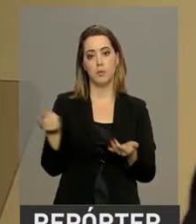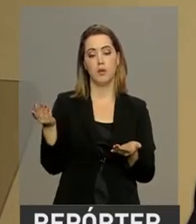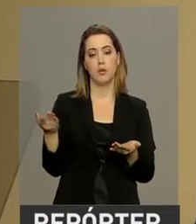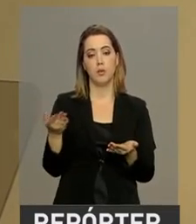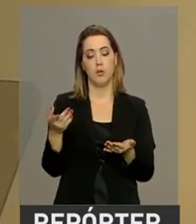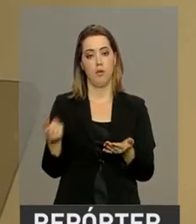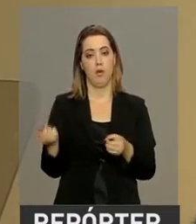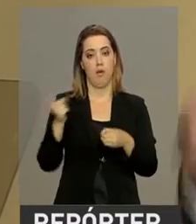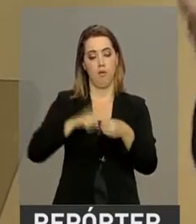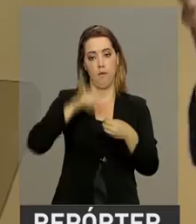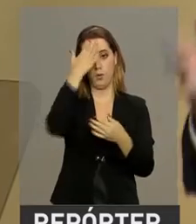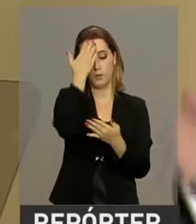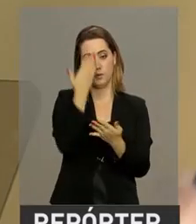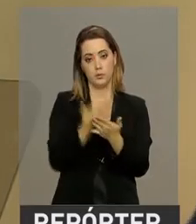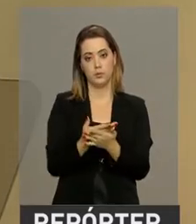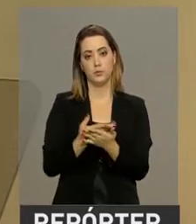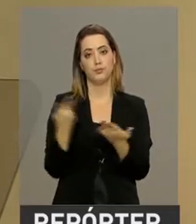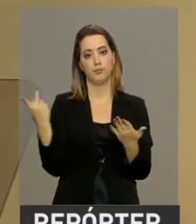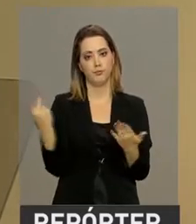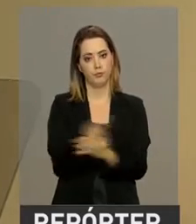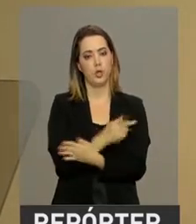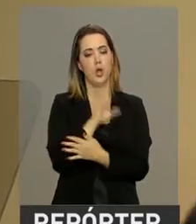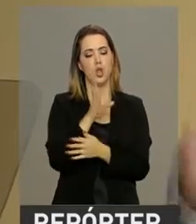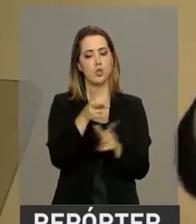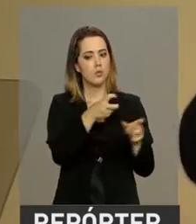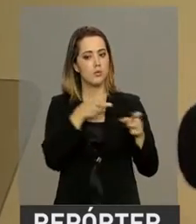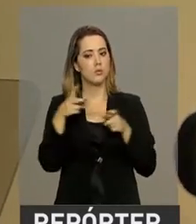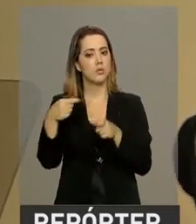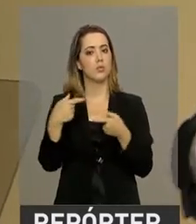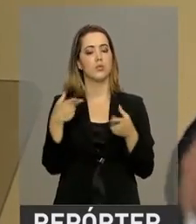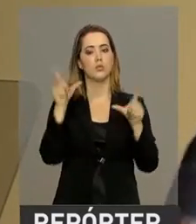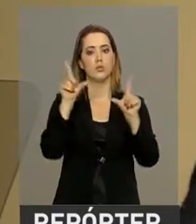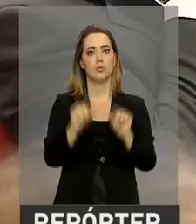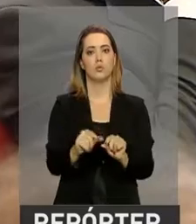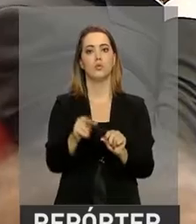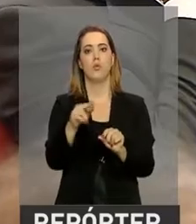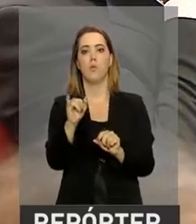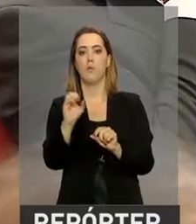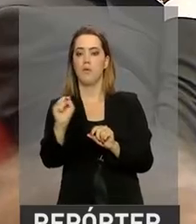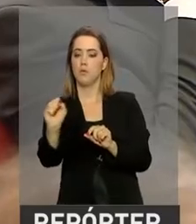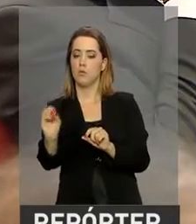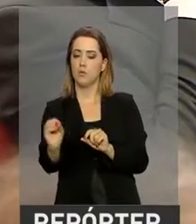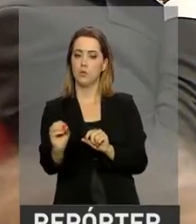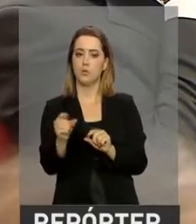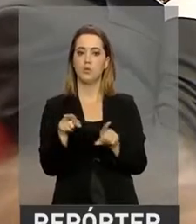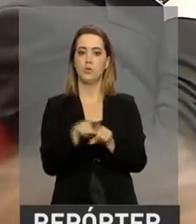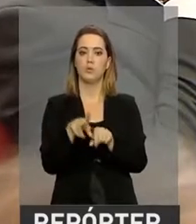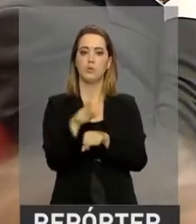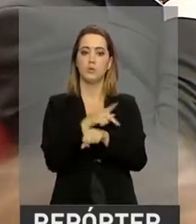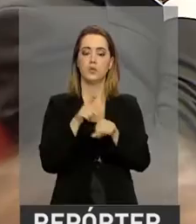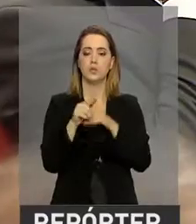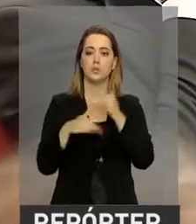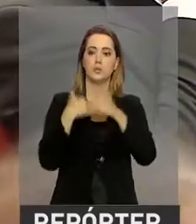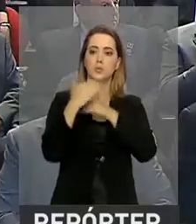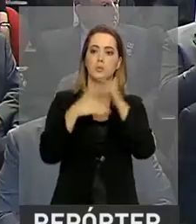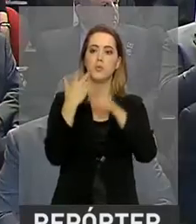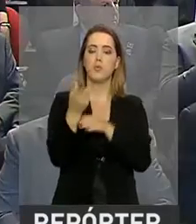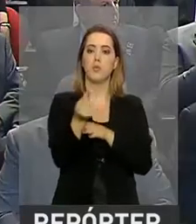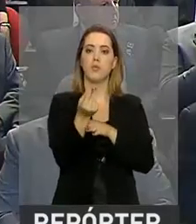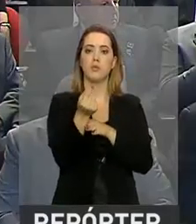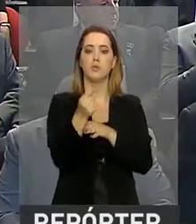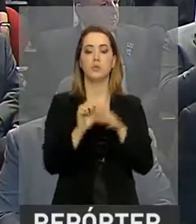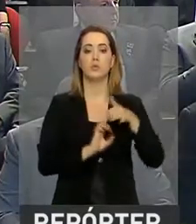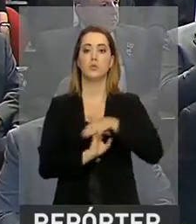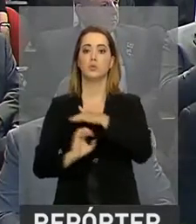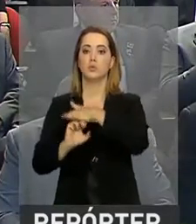começa a retornar o que já é percebido com a queda no risco país e também pelo aumento do valor de mercado de empresas